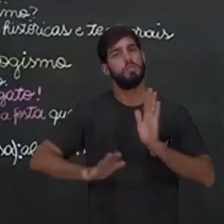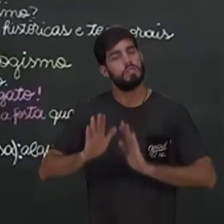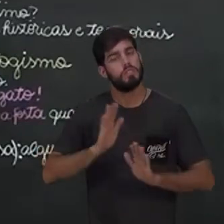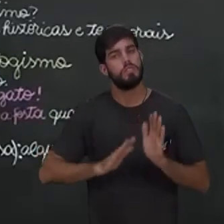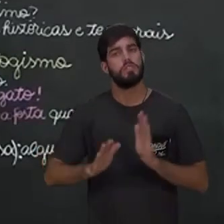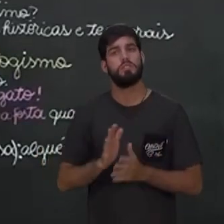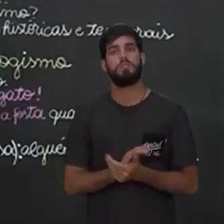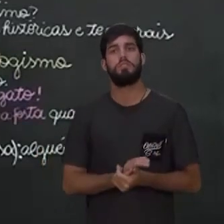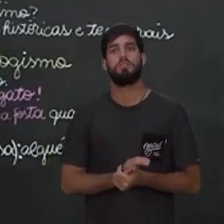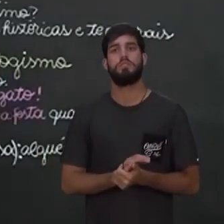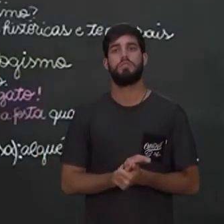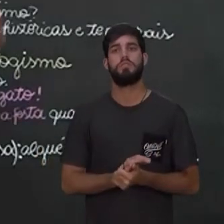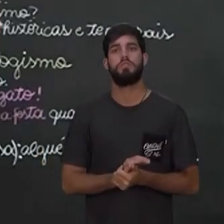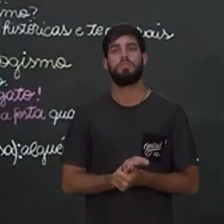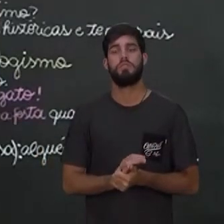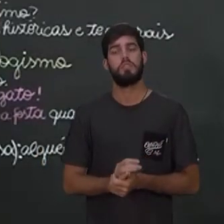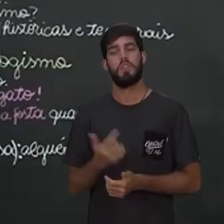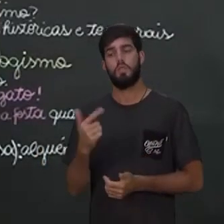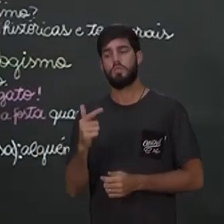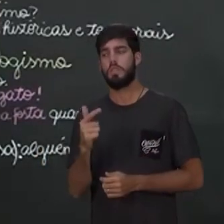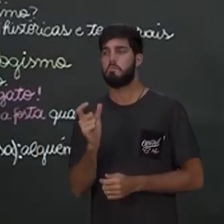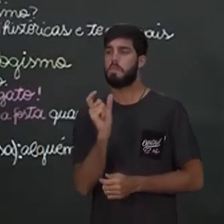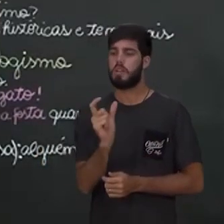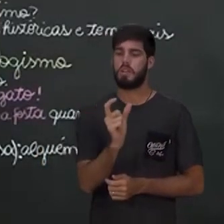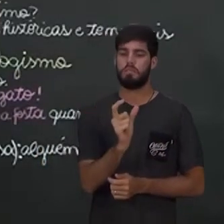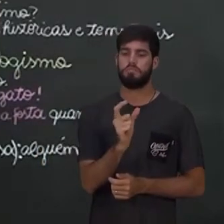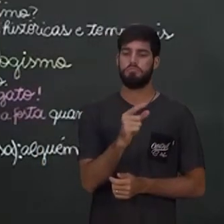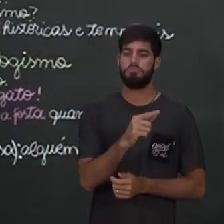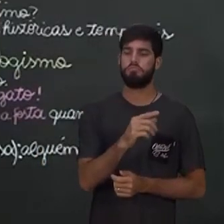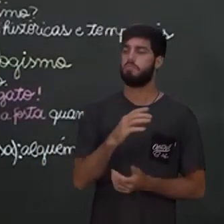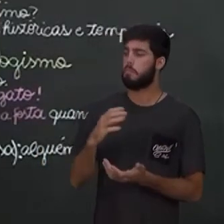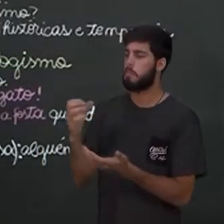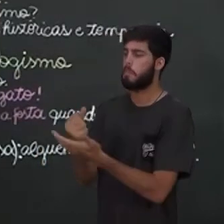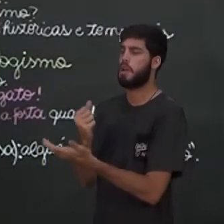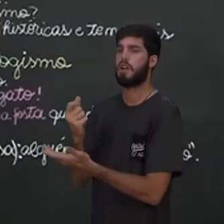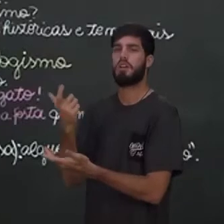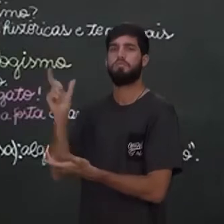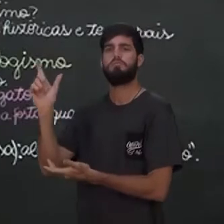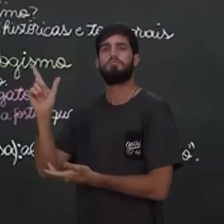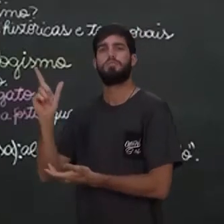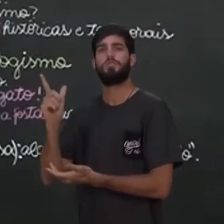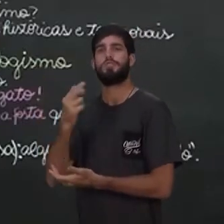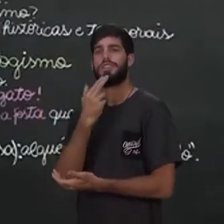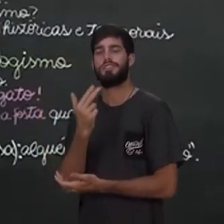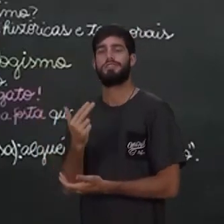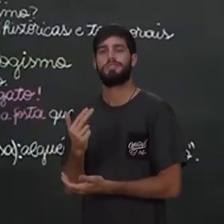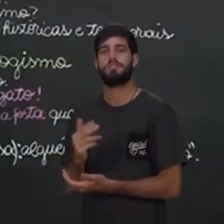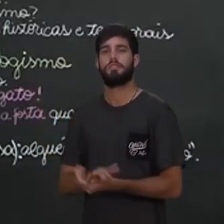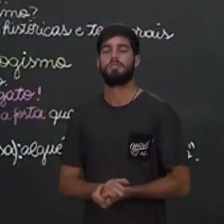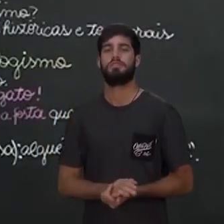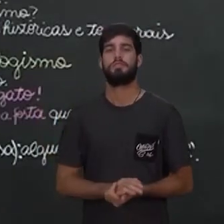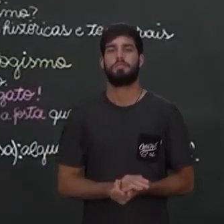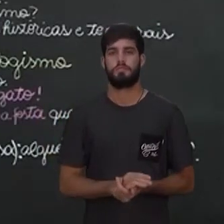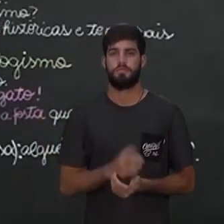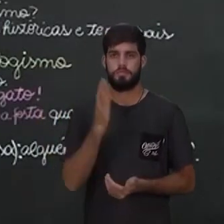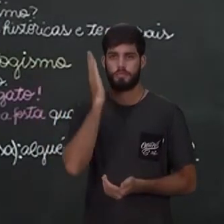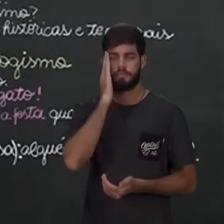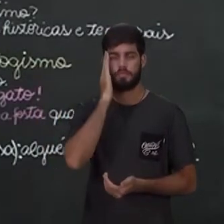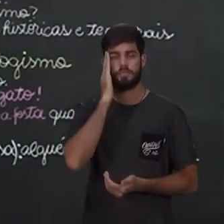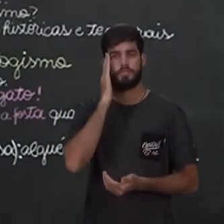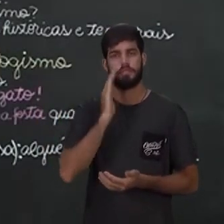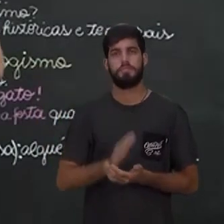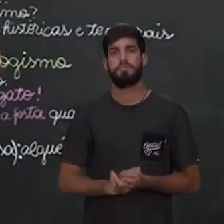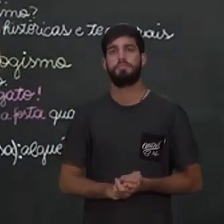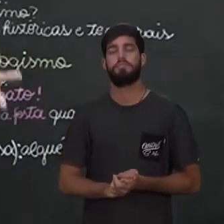cuidado, exatamente quando a gente não tiver uma palavra que funcione no idioma. Ou mesmo que a gente tenha essa palavra, que não seja tão